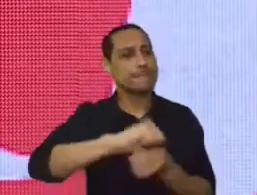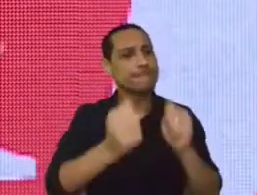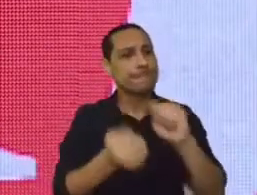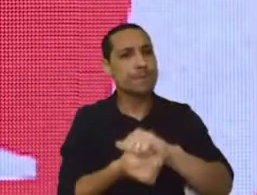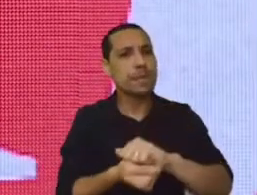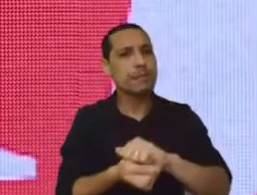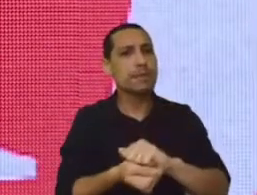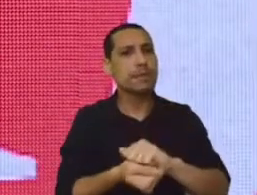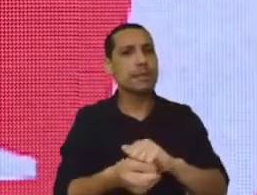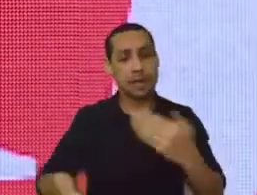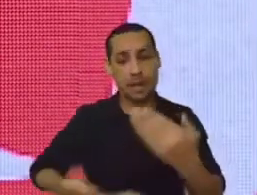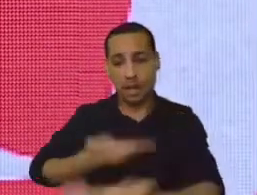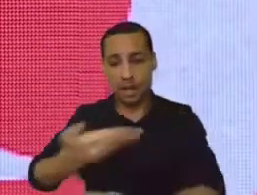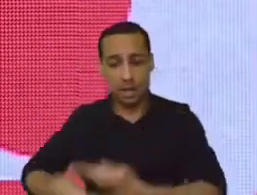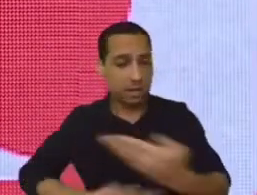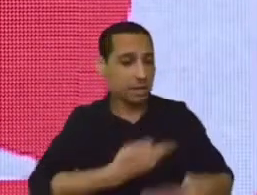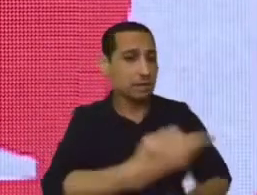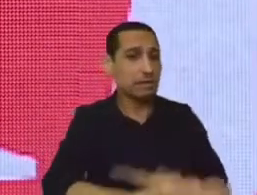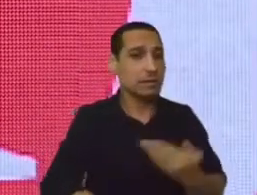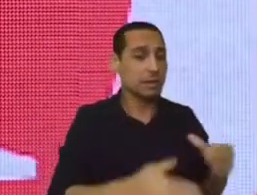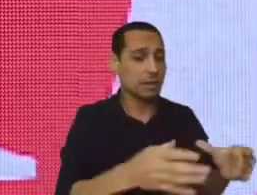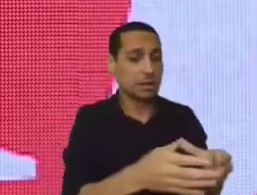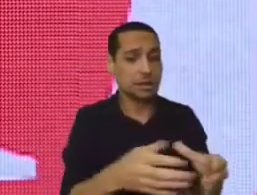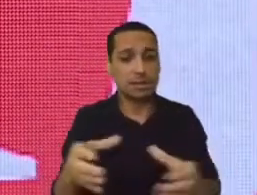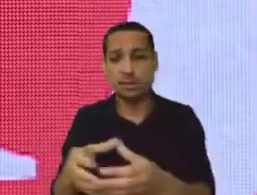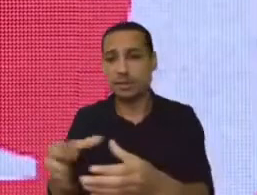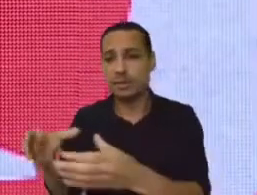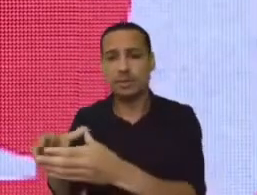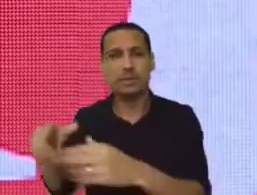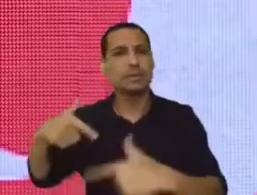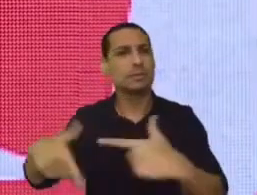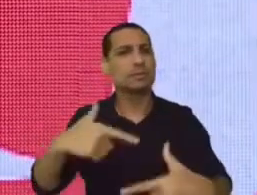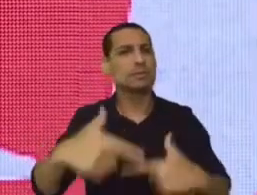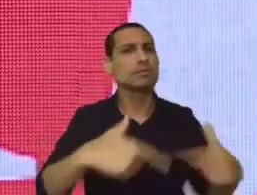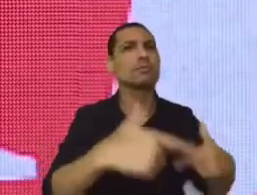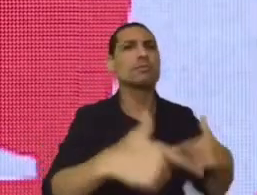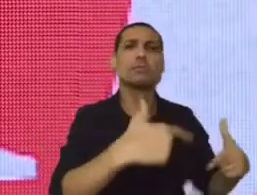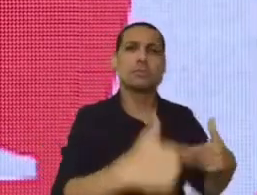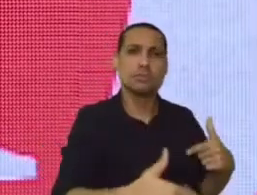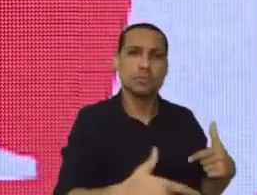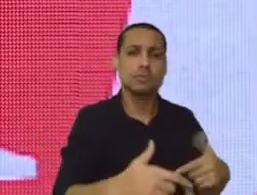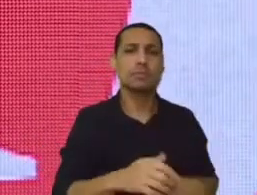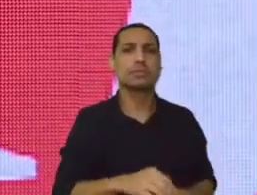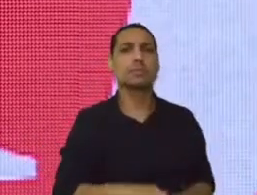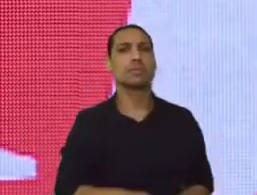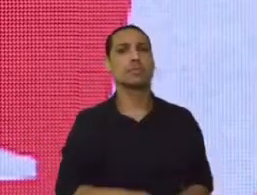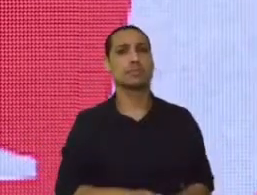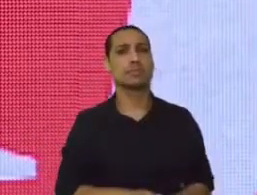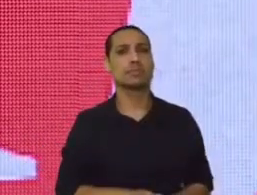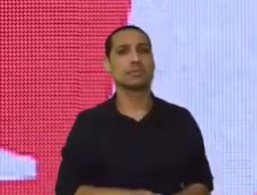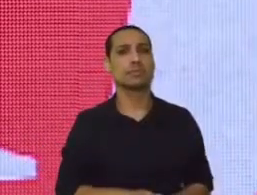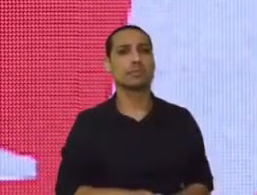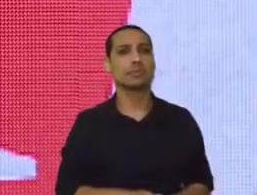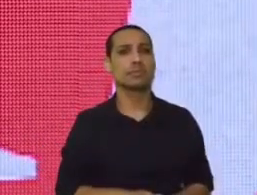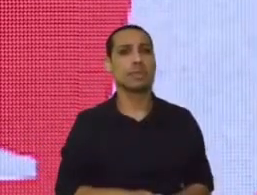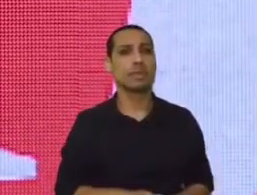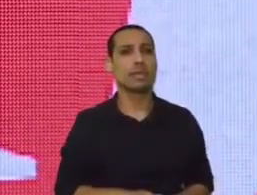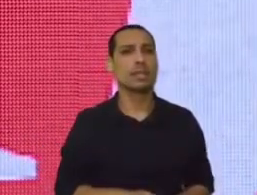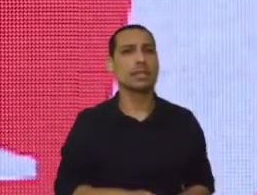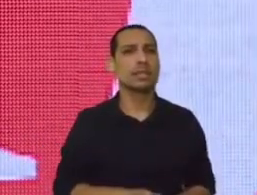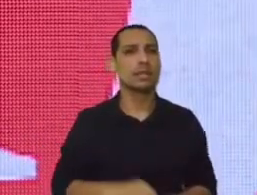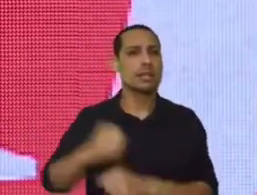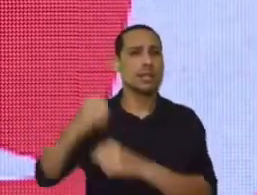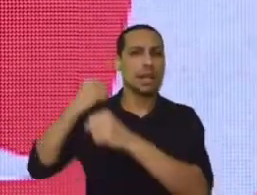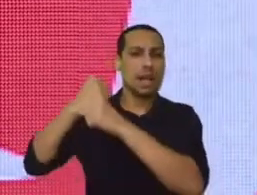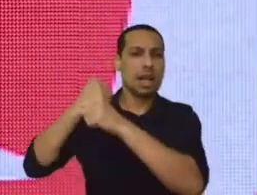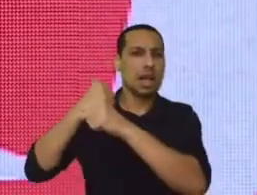categorias, que não é da nossa cultura. Todos nós sabemos que a CUT nasceu em 83 e um dos grandes problemas que a gente levantava na nossa estrutura é